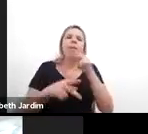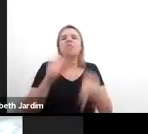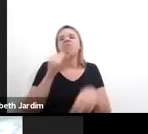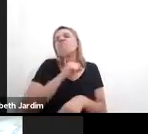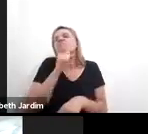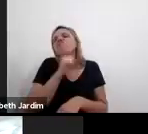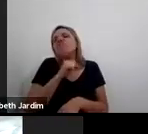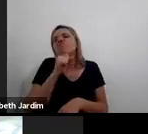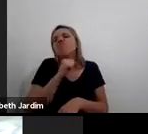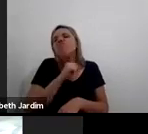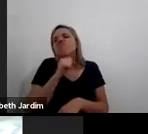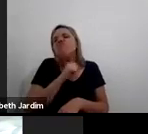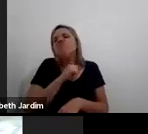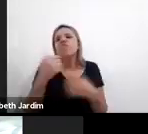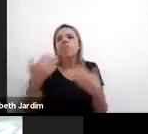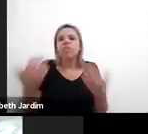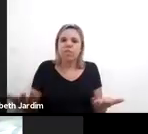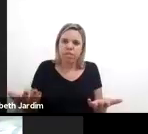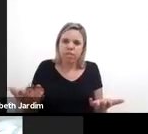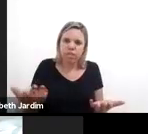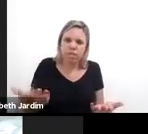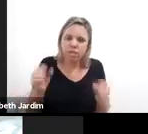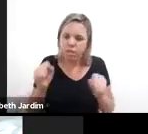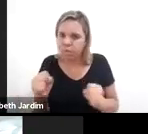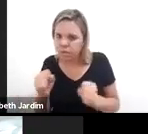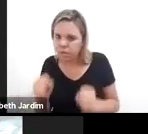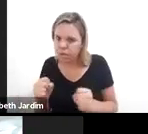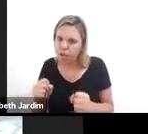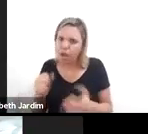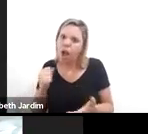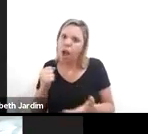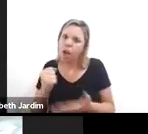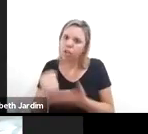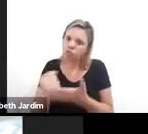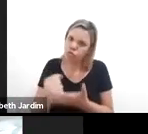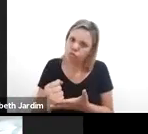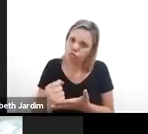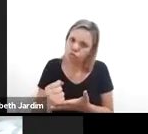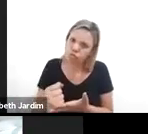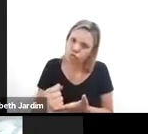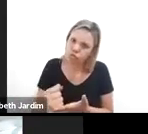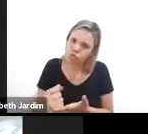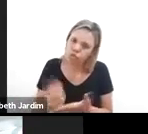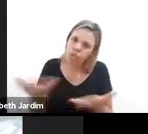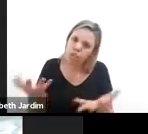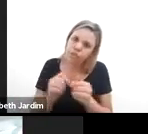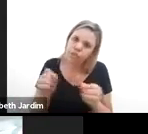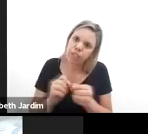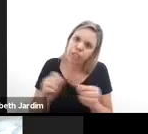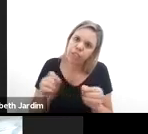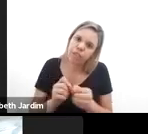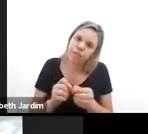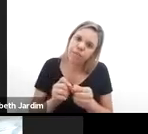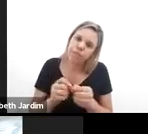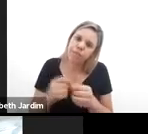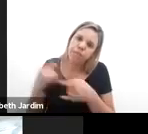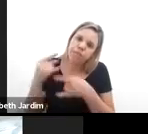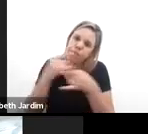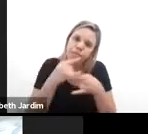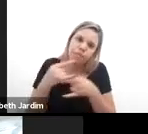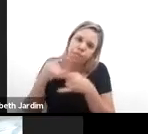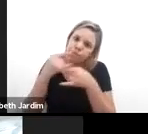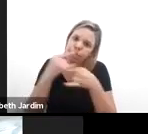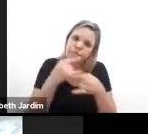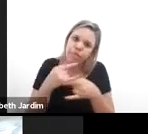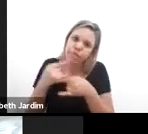velhinho. Então, assim, no que a gente puder ajudar, a gente quis fazer essa live de uma forma